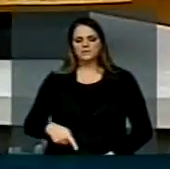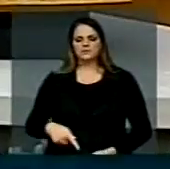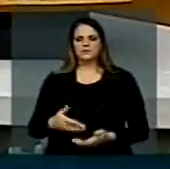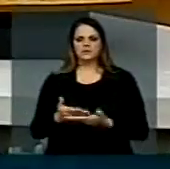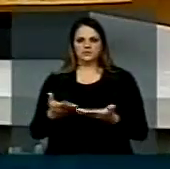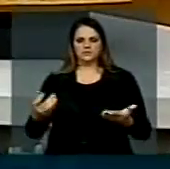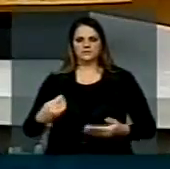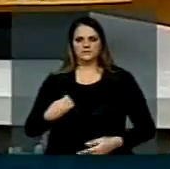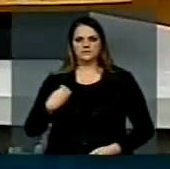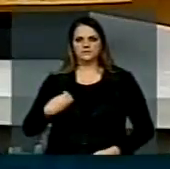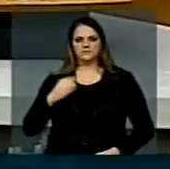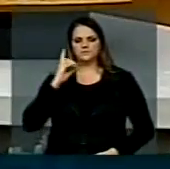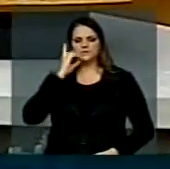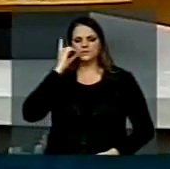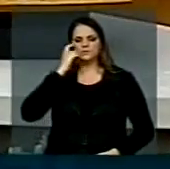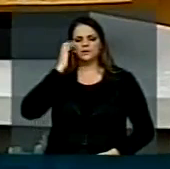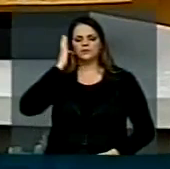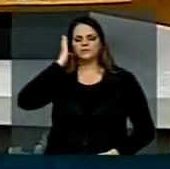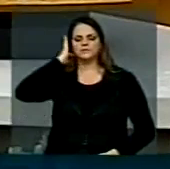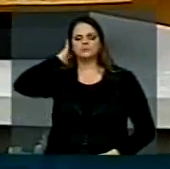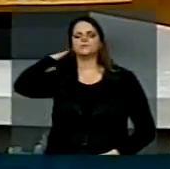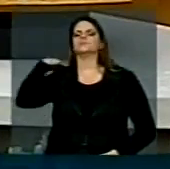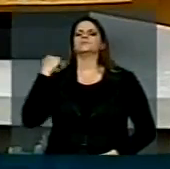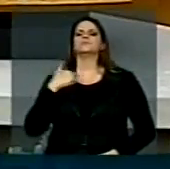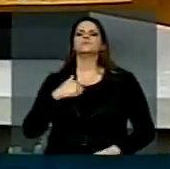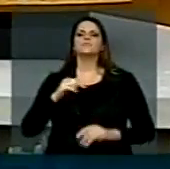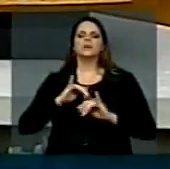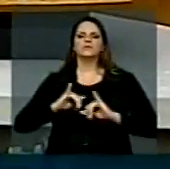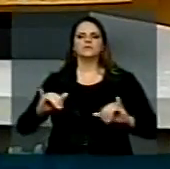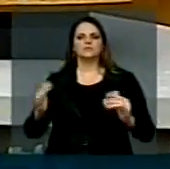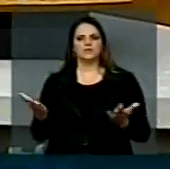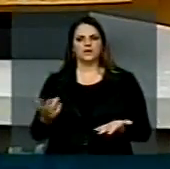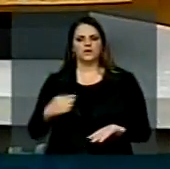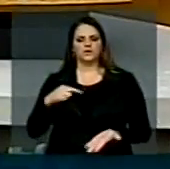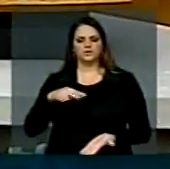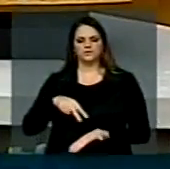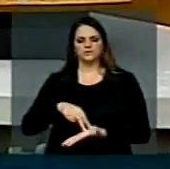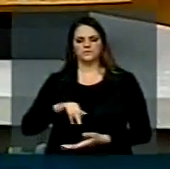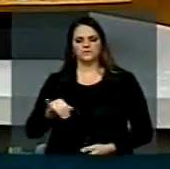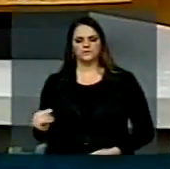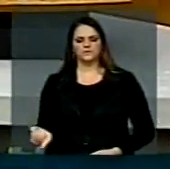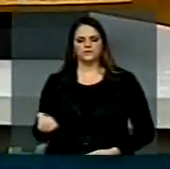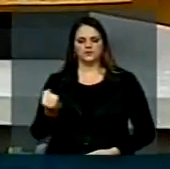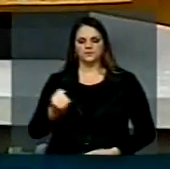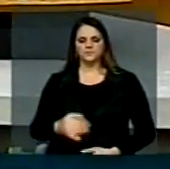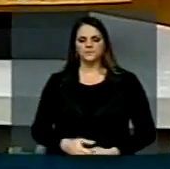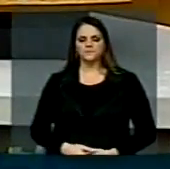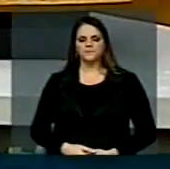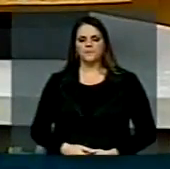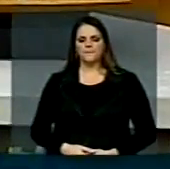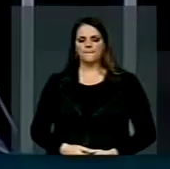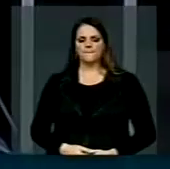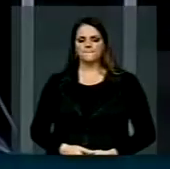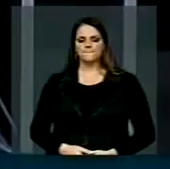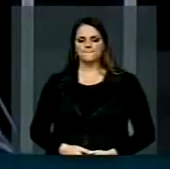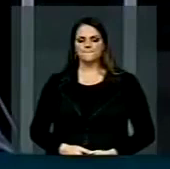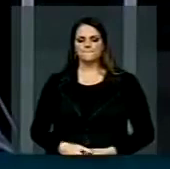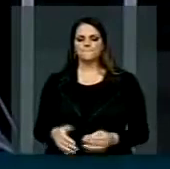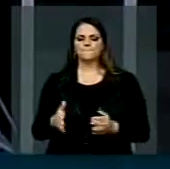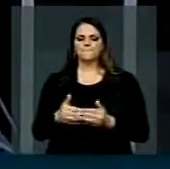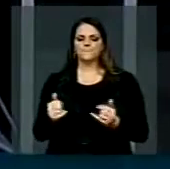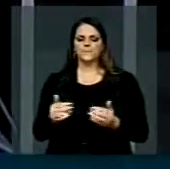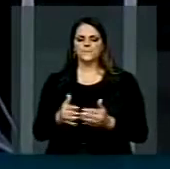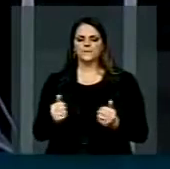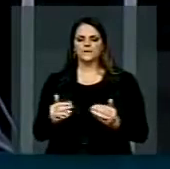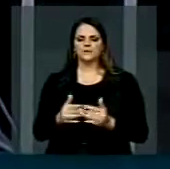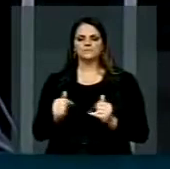senhores deputados, eu quero registrar na tribuna e pedir a devida divulgação nos